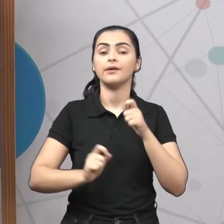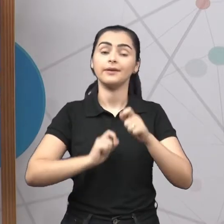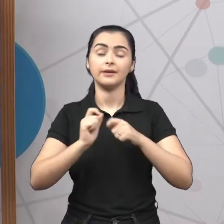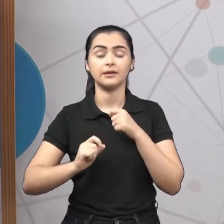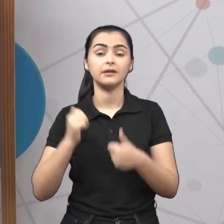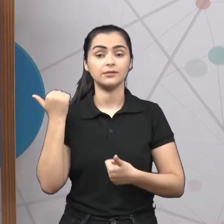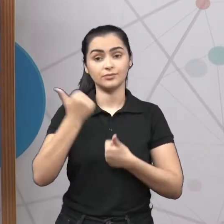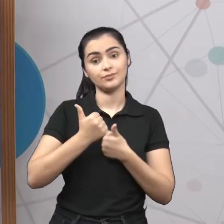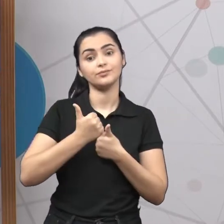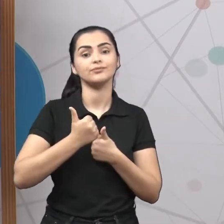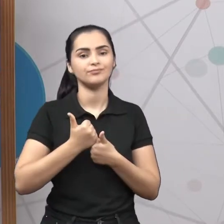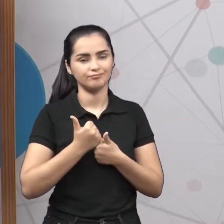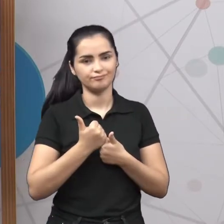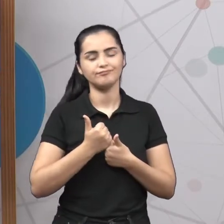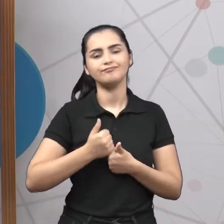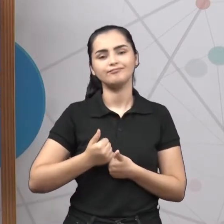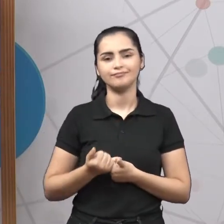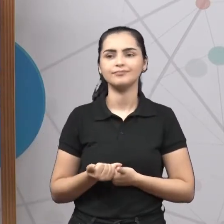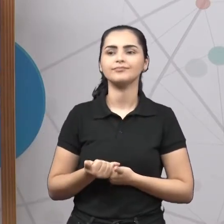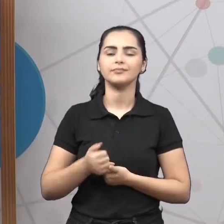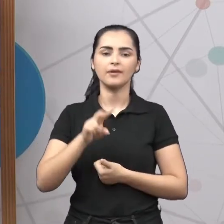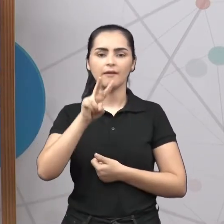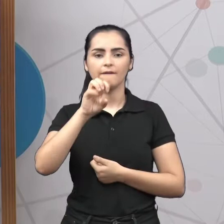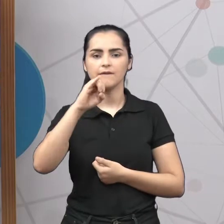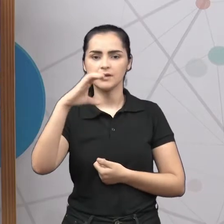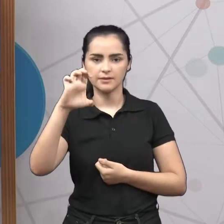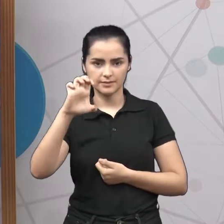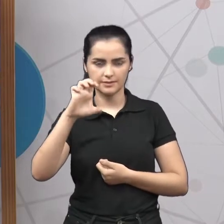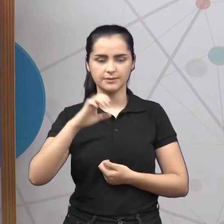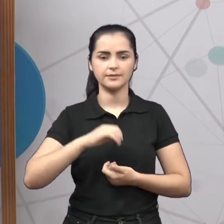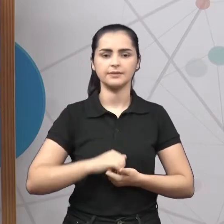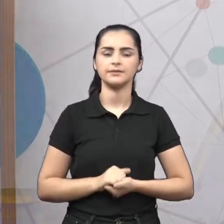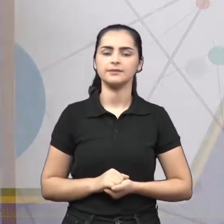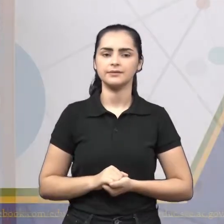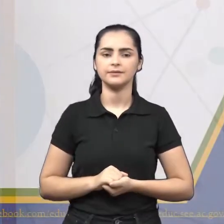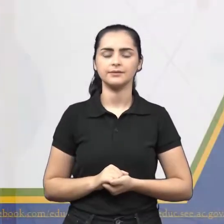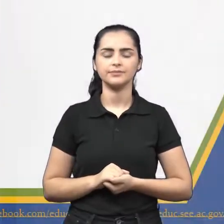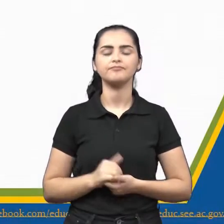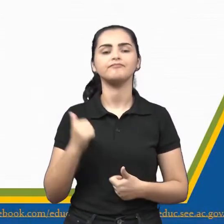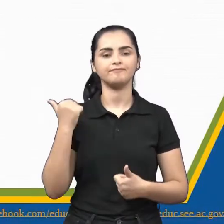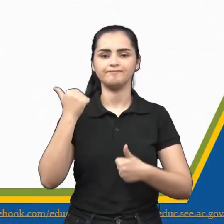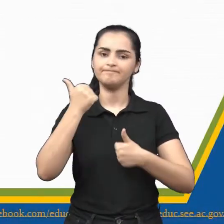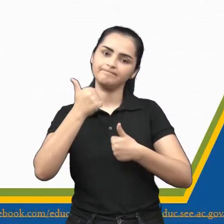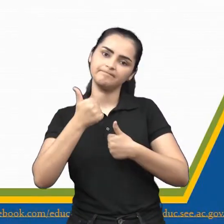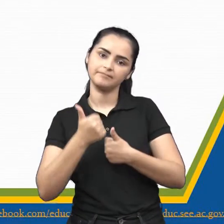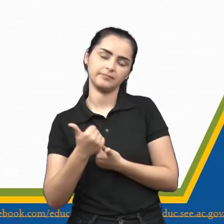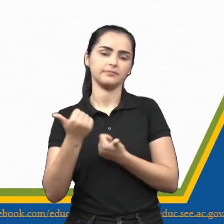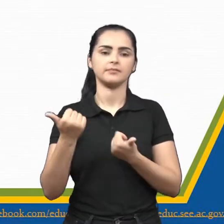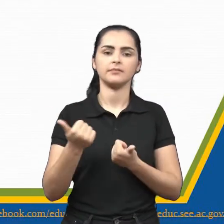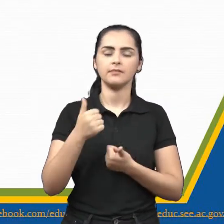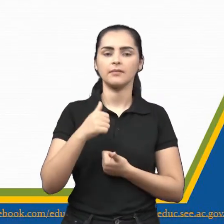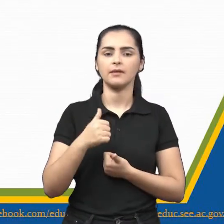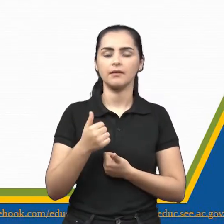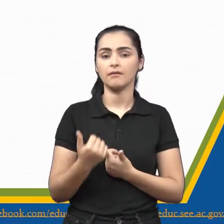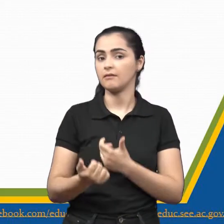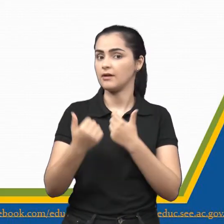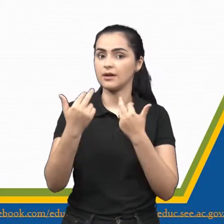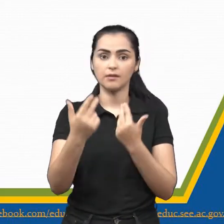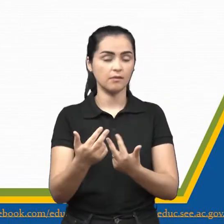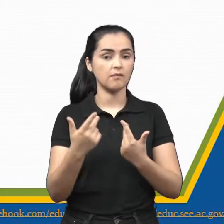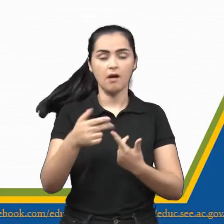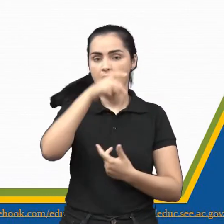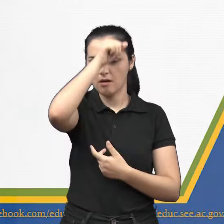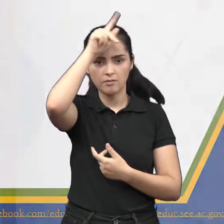quem? Isso, o vice-prefeito. Ele assume, né? Ele fica como se fosse o prefeito naquele